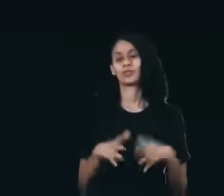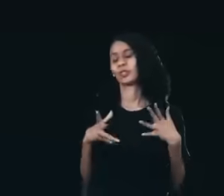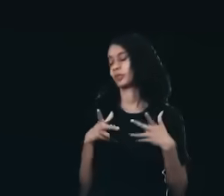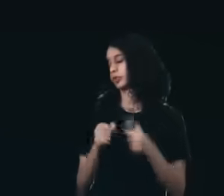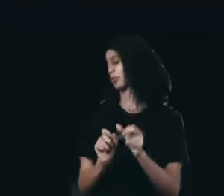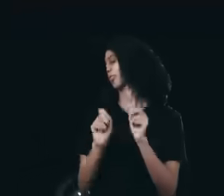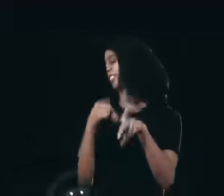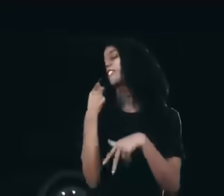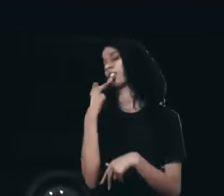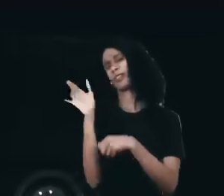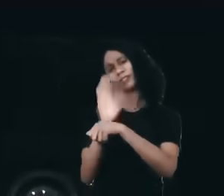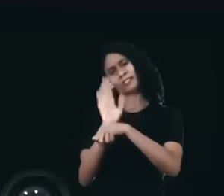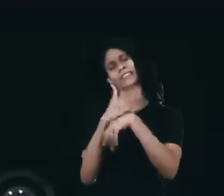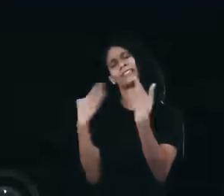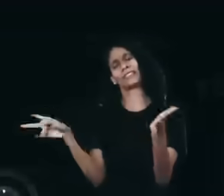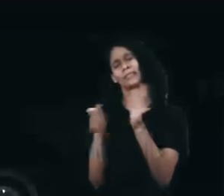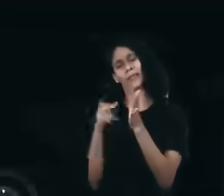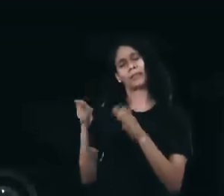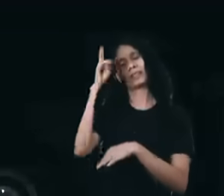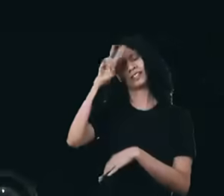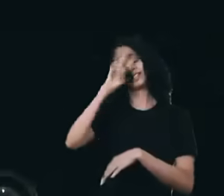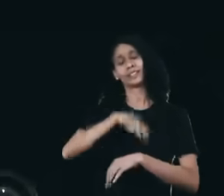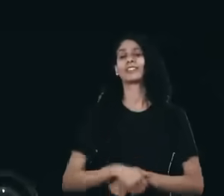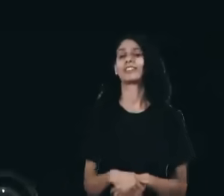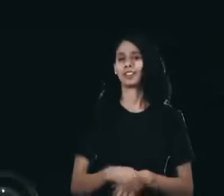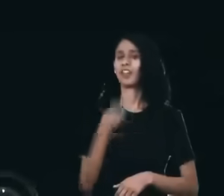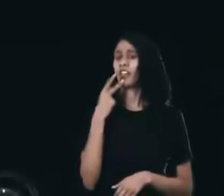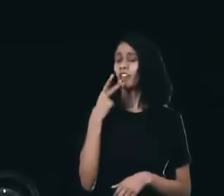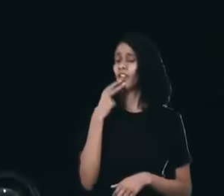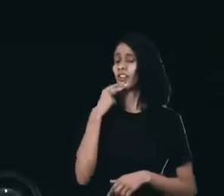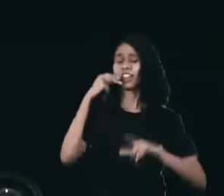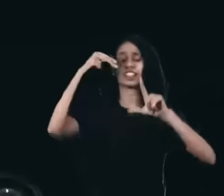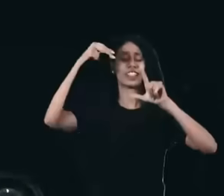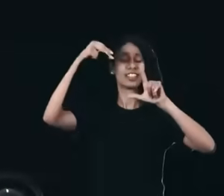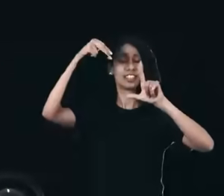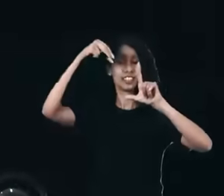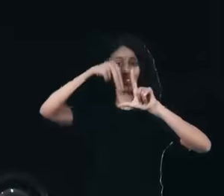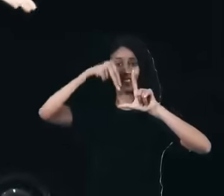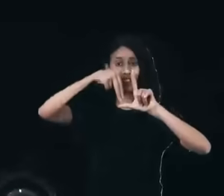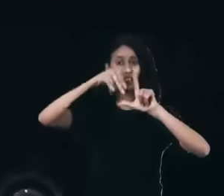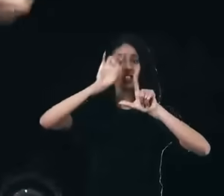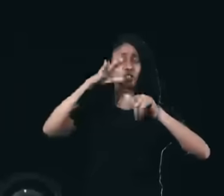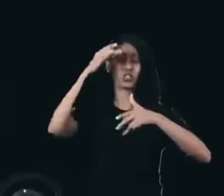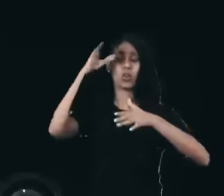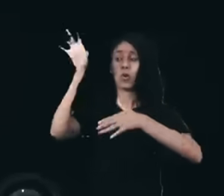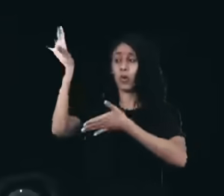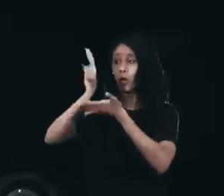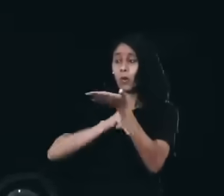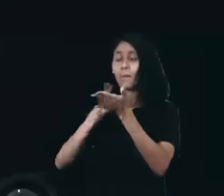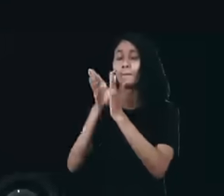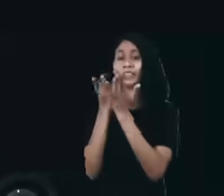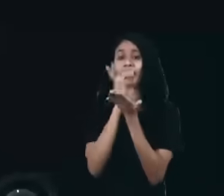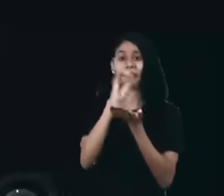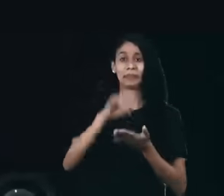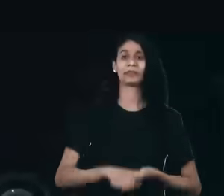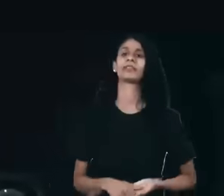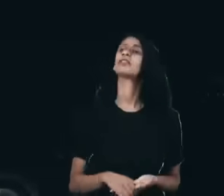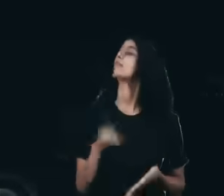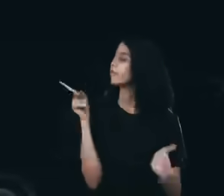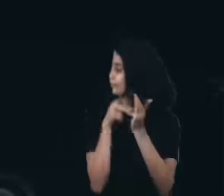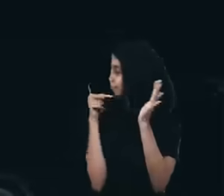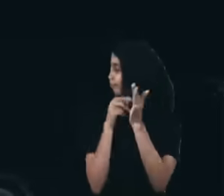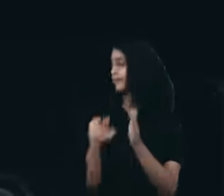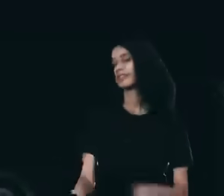são cinematográficas, minha gente. Eu não falo que a Netflix só faz imitar os enredos da Bíblia. Fala a